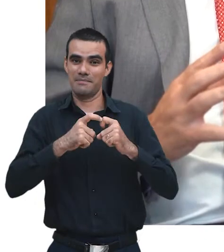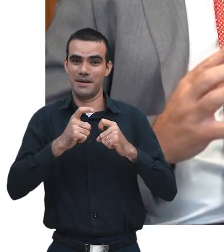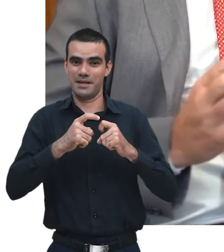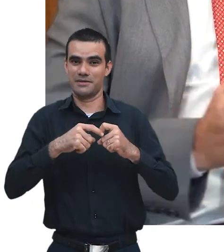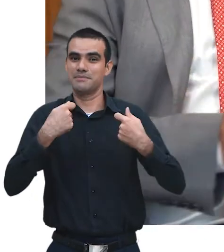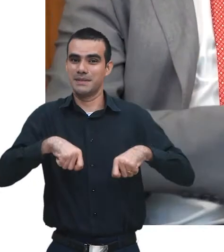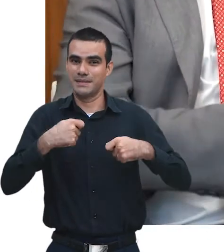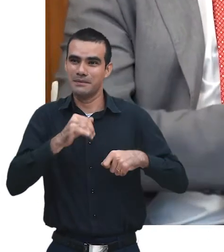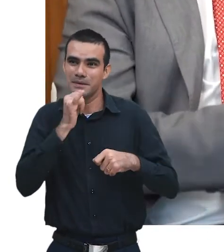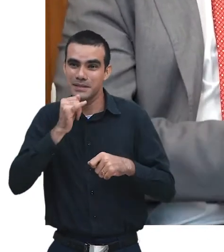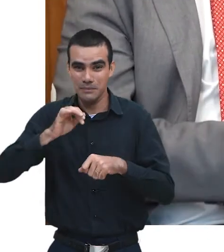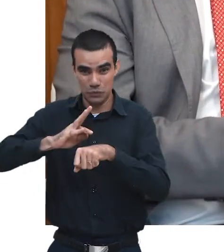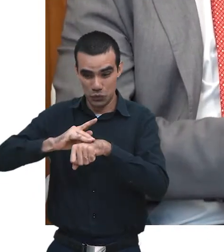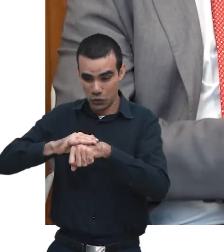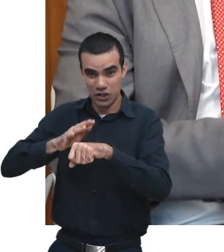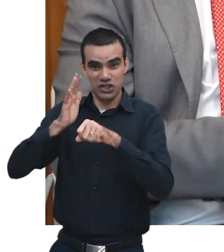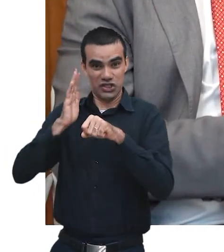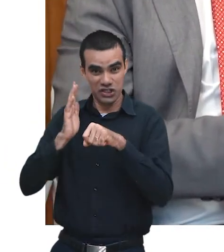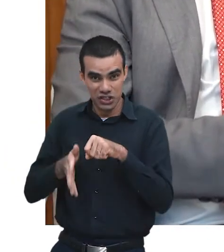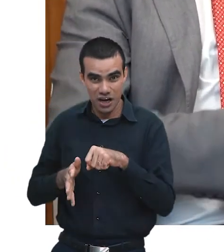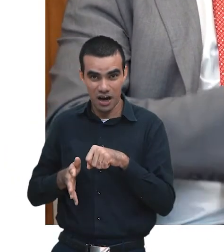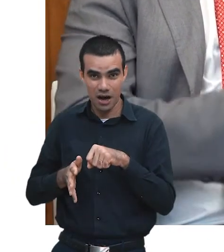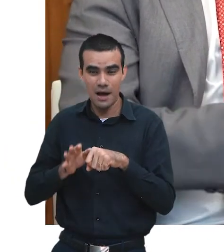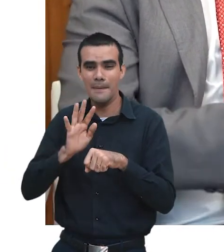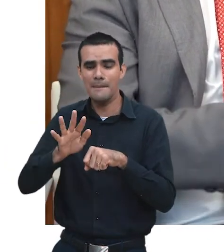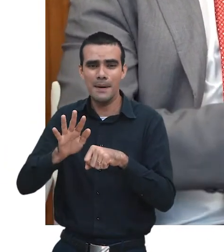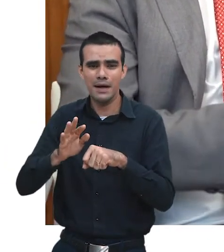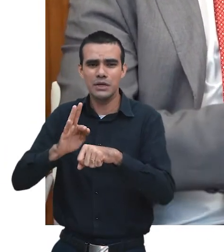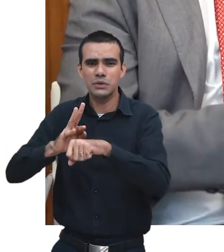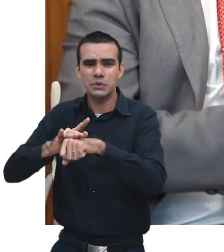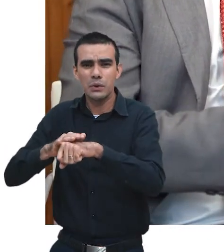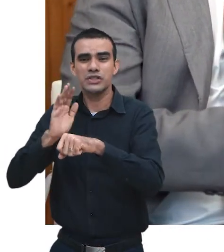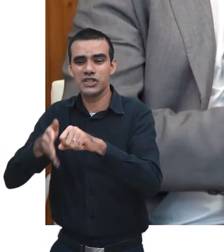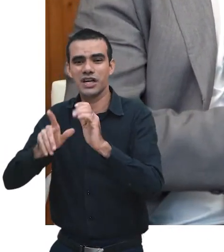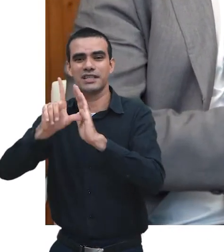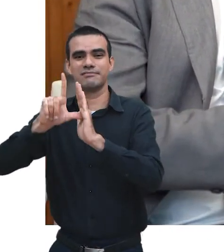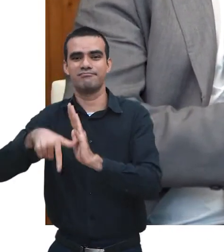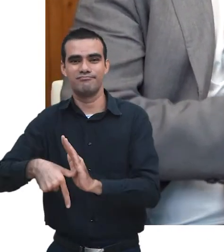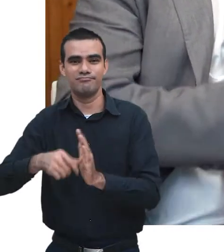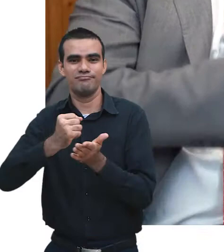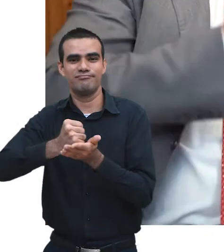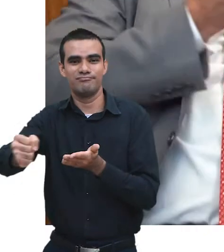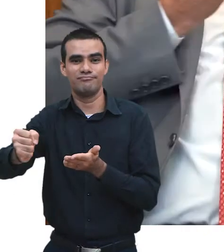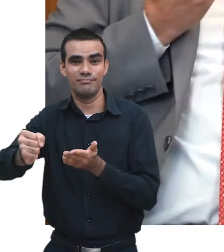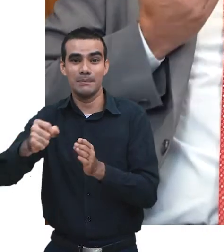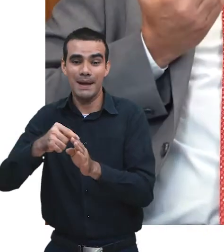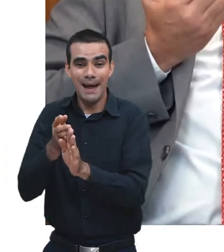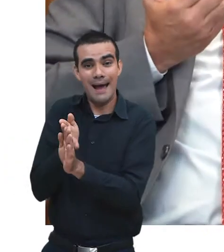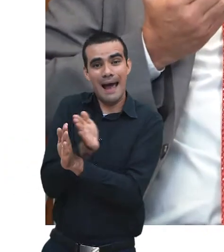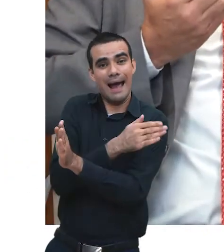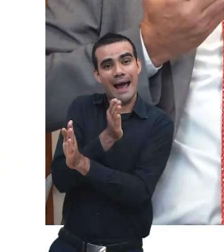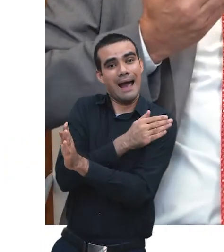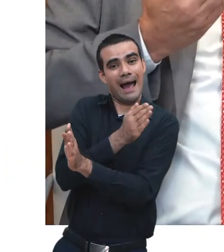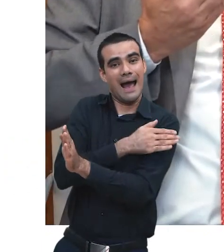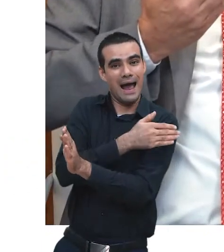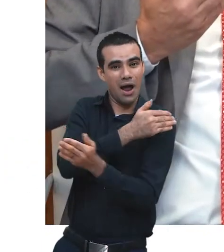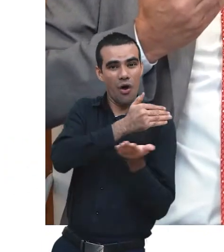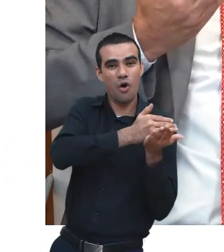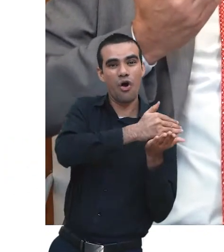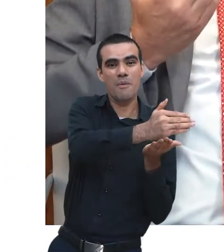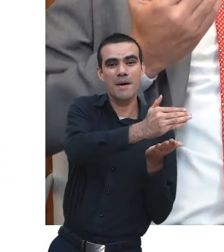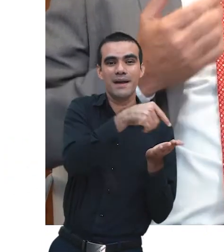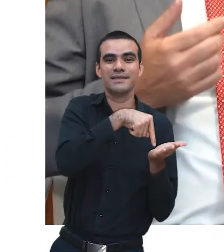que a gente vê hoje é quando a doença se manifesta. Mas quando a doença se manifesta, pode ser tarde. E se o processo